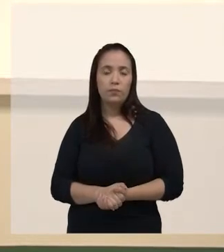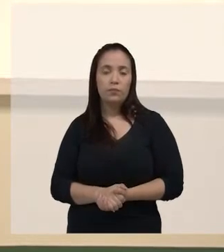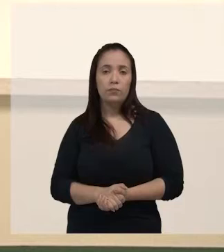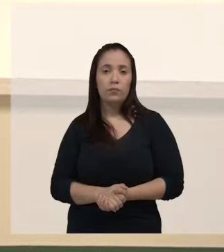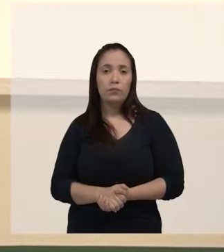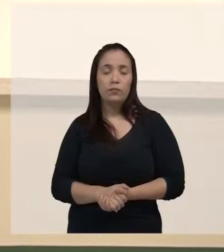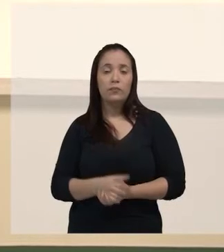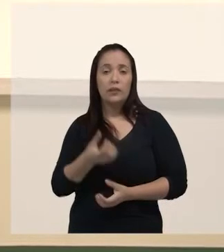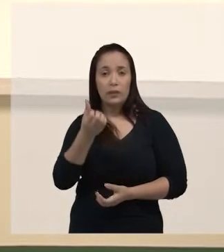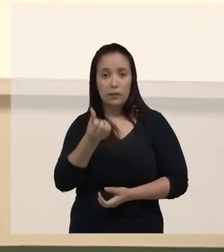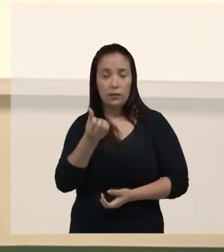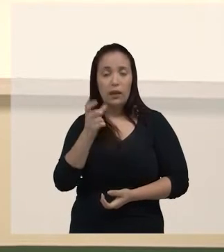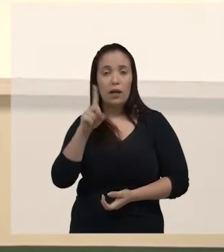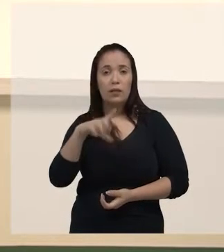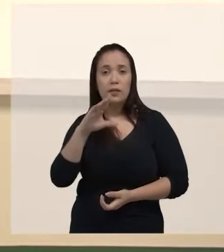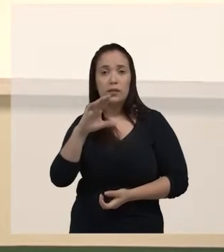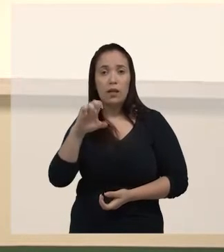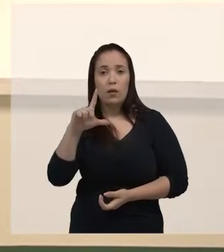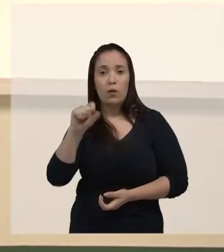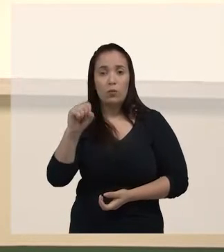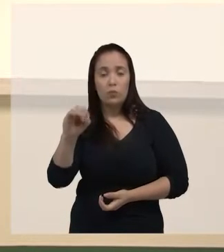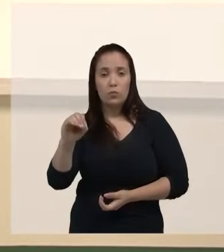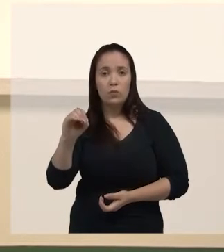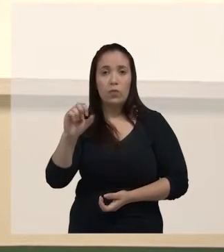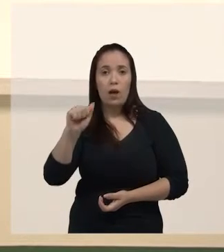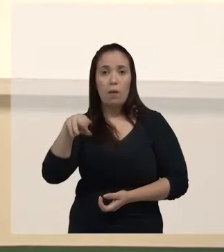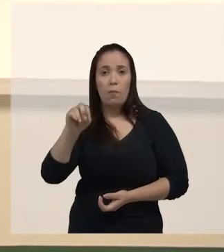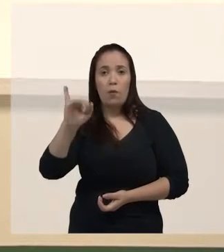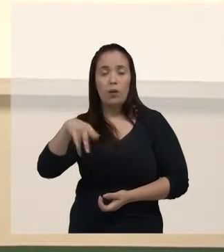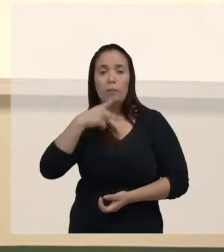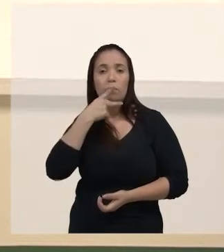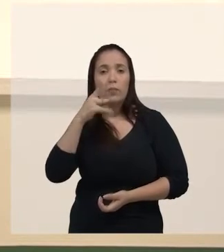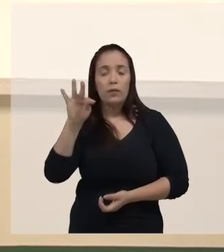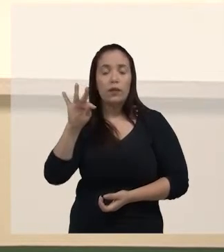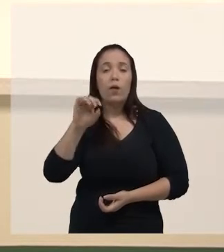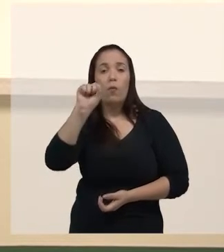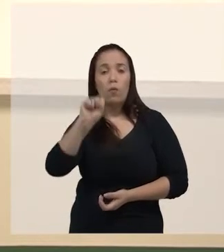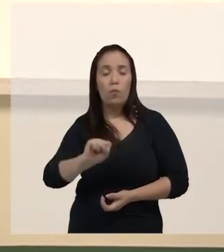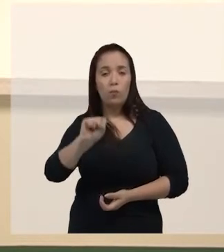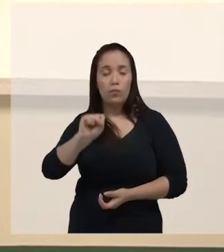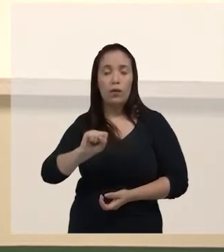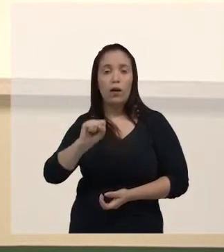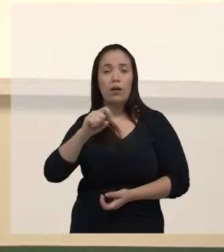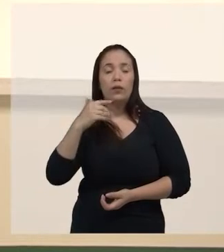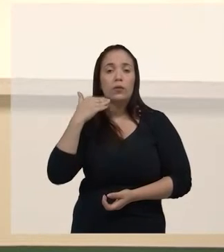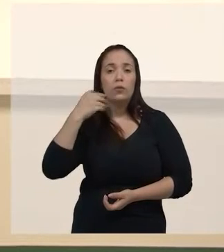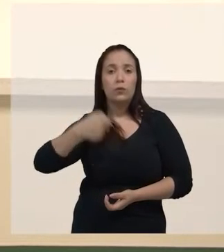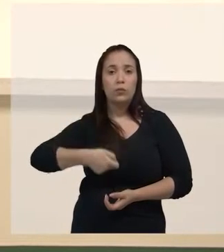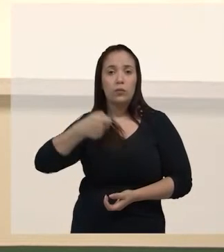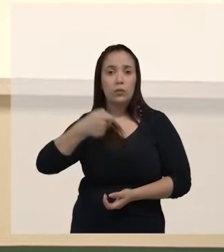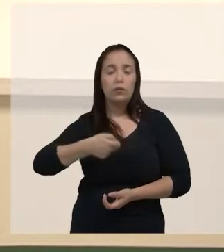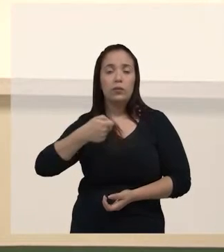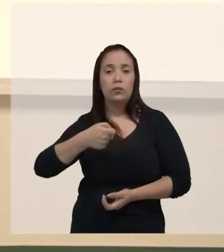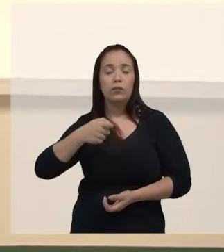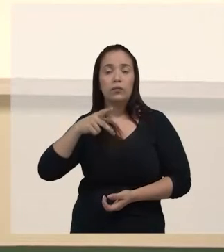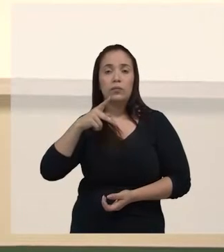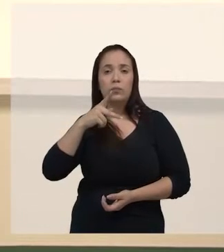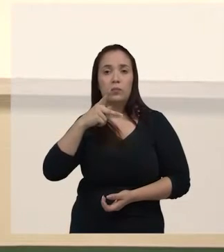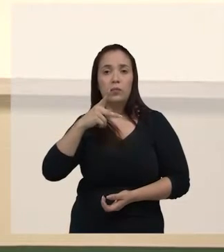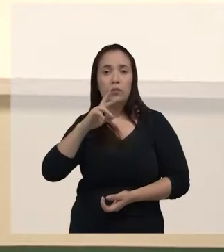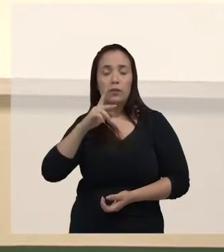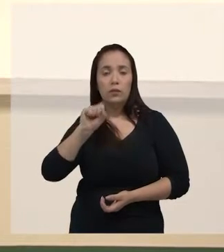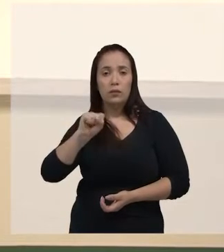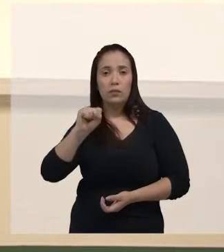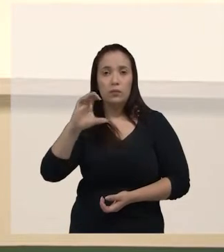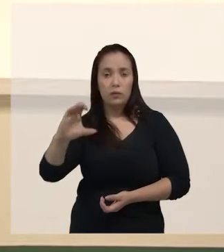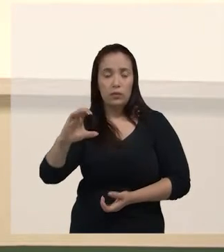sétimo colocado, Celso Amorim, do PT, 3,6. Em oitavo colocado, o juiz Wilson Witzel, do